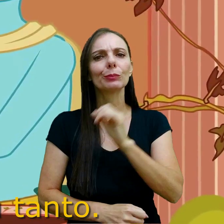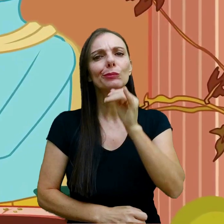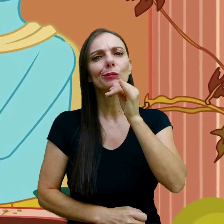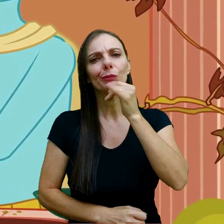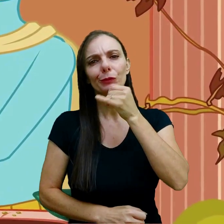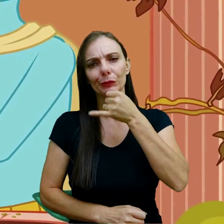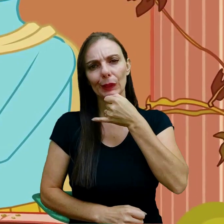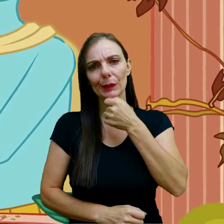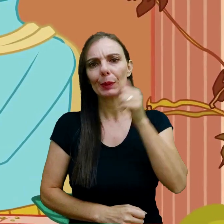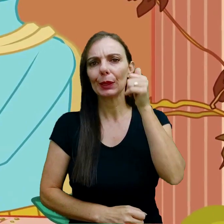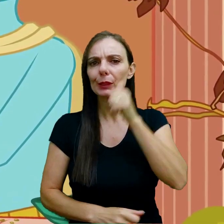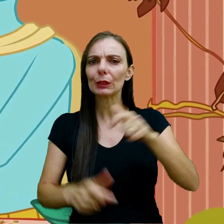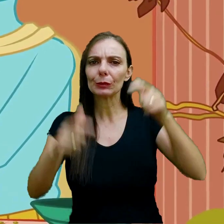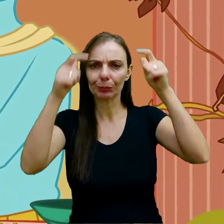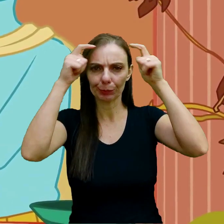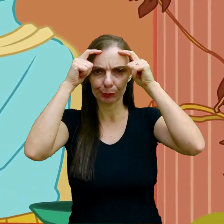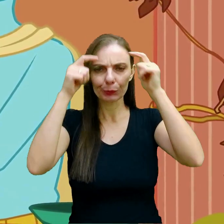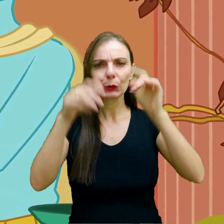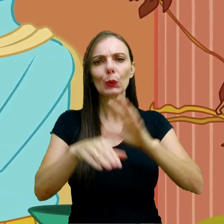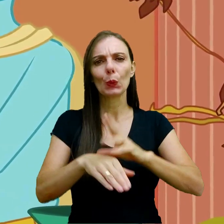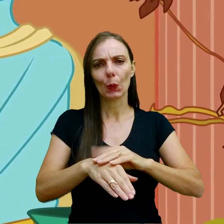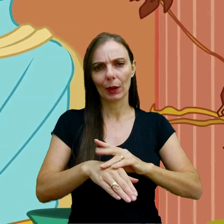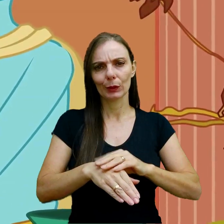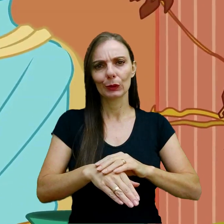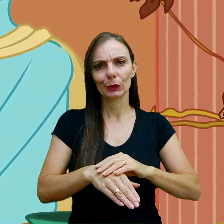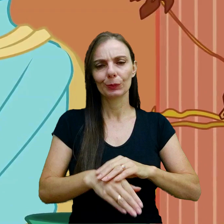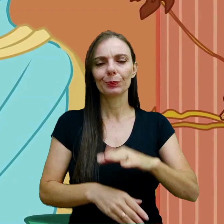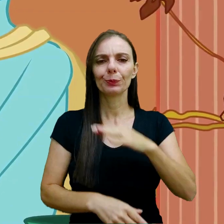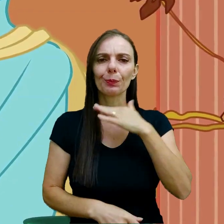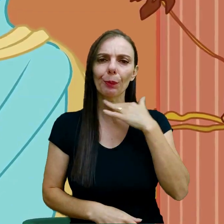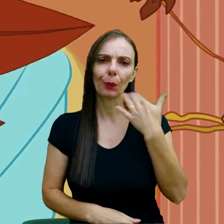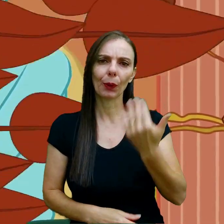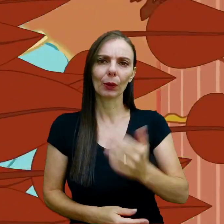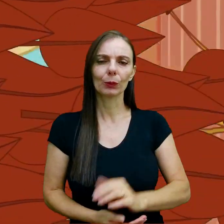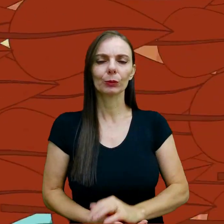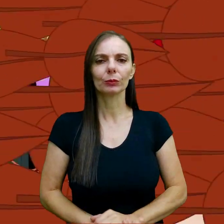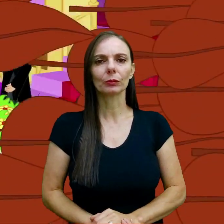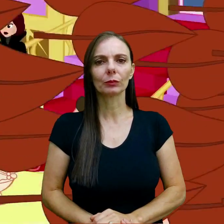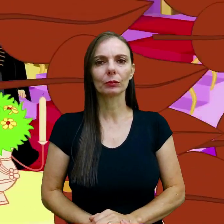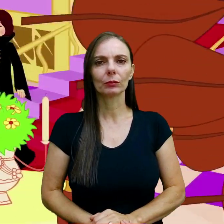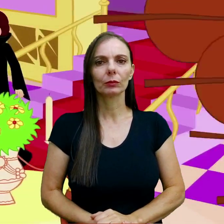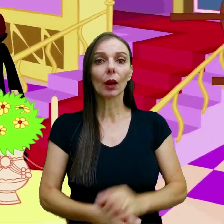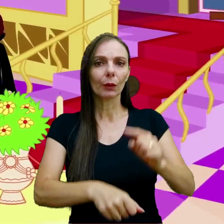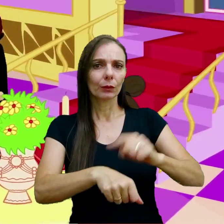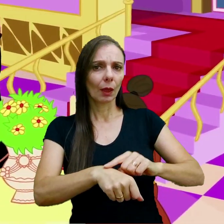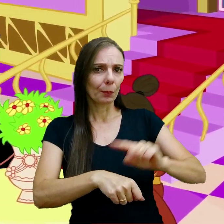tanto. A rainha ficou doente e logo faleceu.